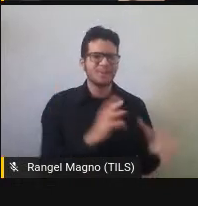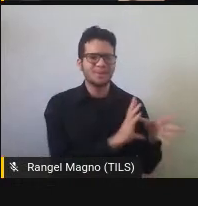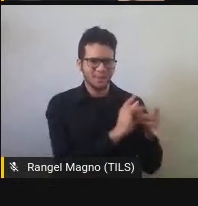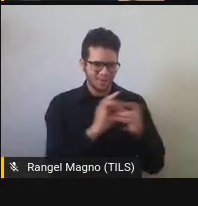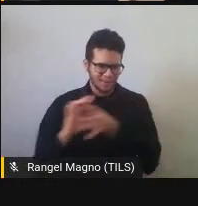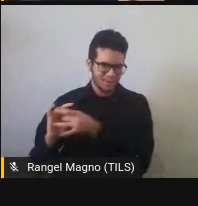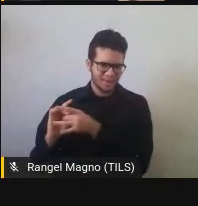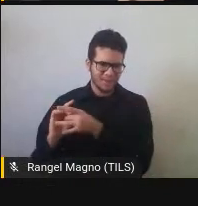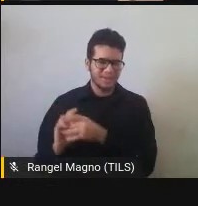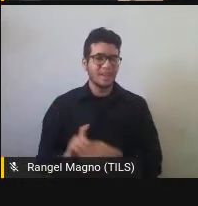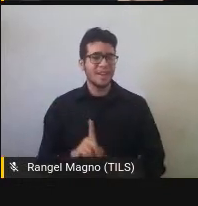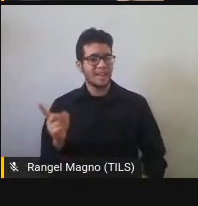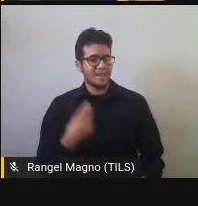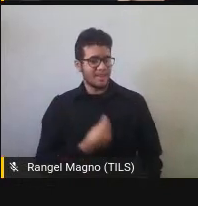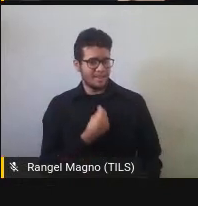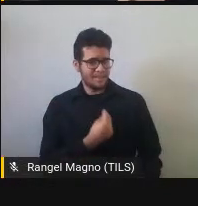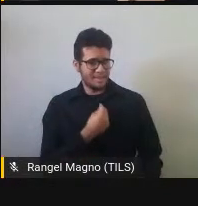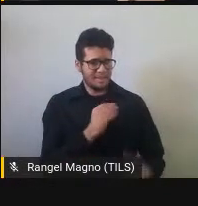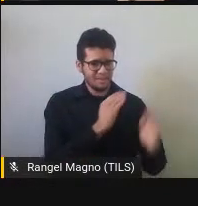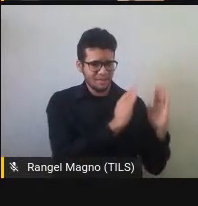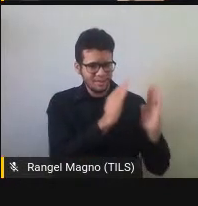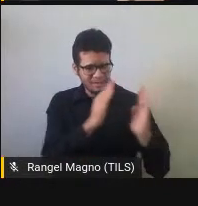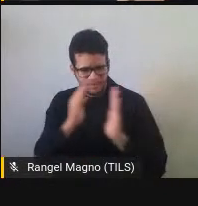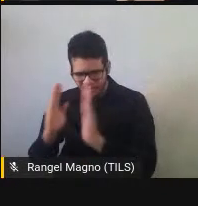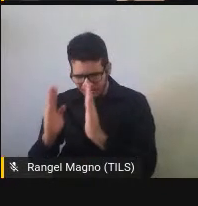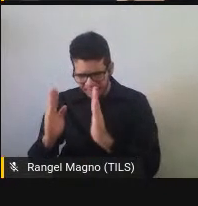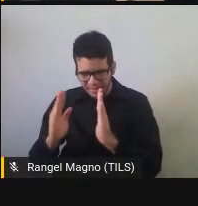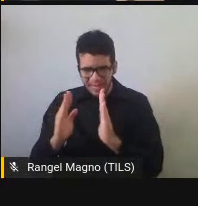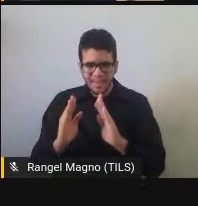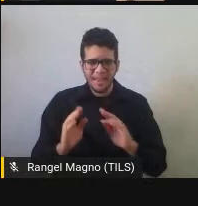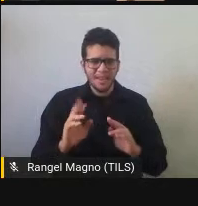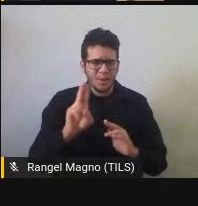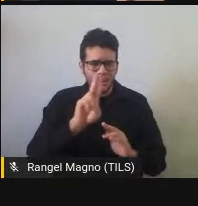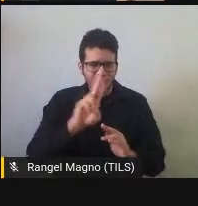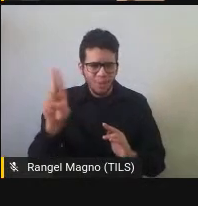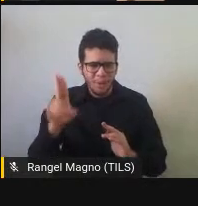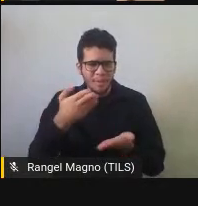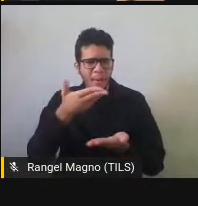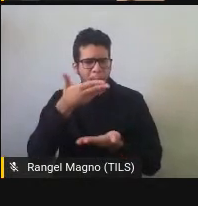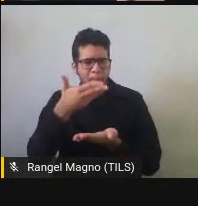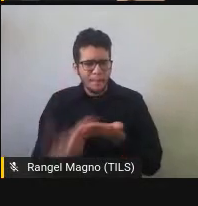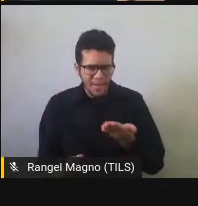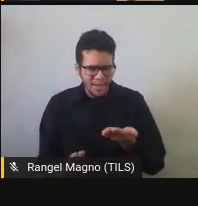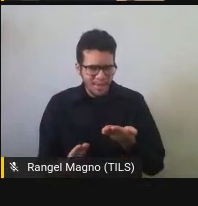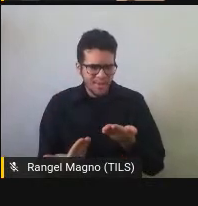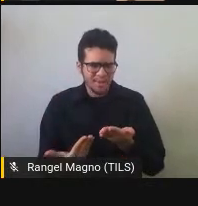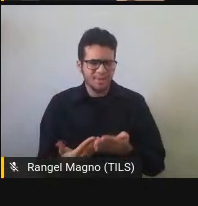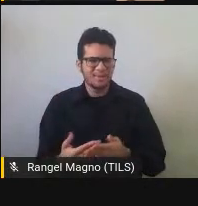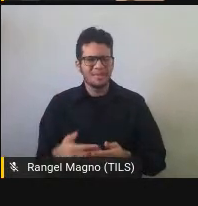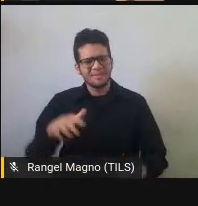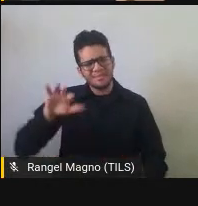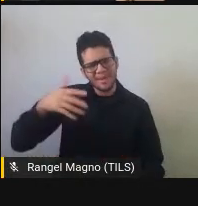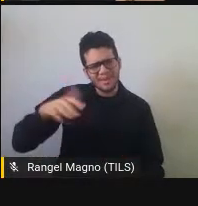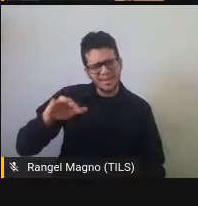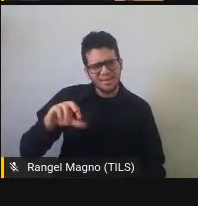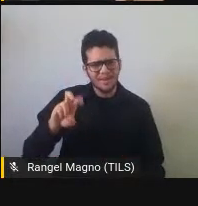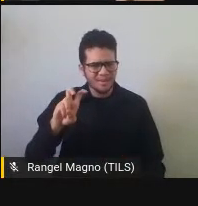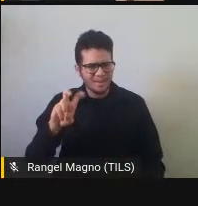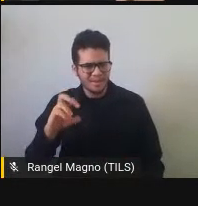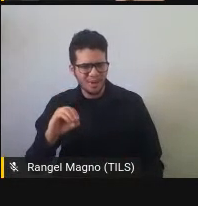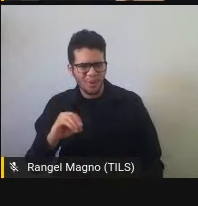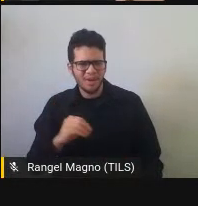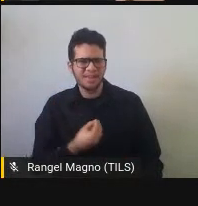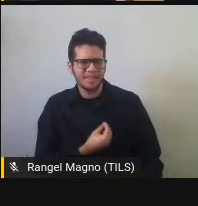um ano que ele chama de perdido então o Saussure ali por volta dos seus 50 anos lembra como perdido